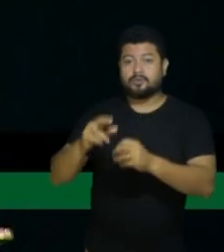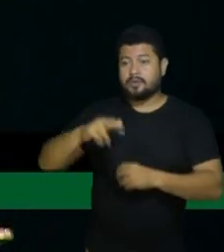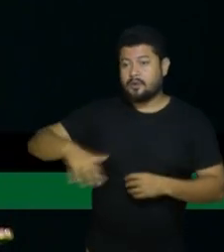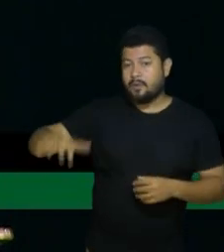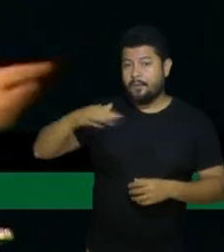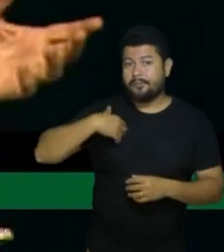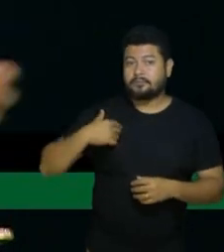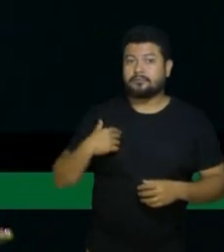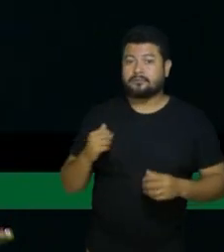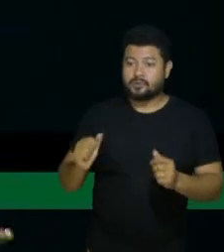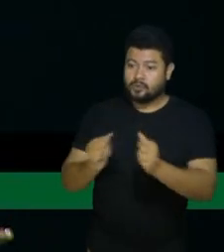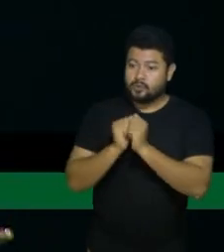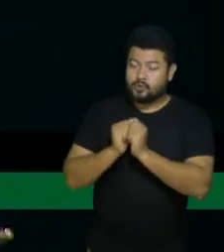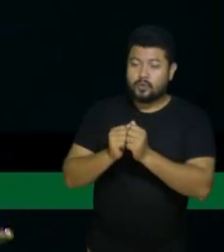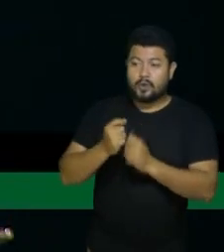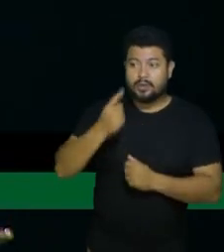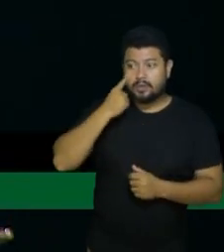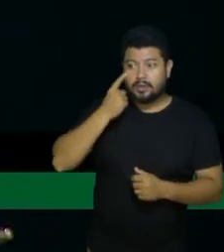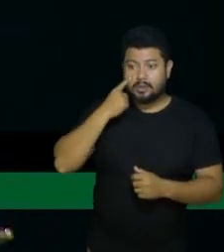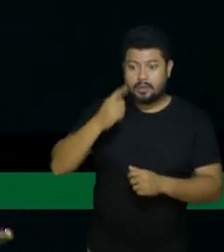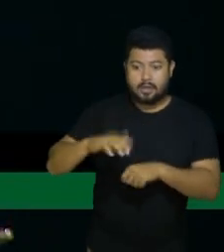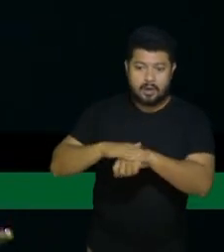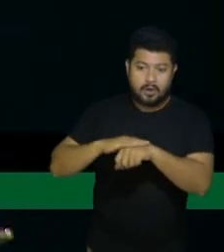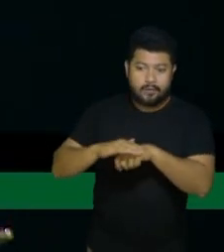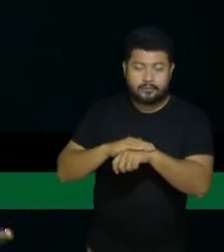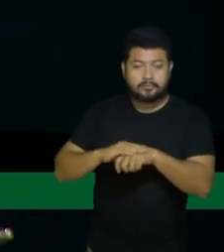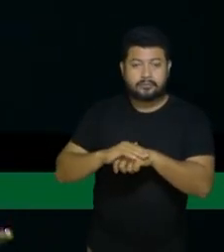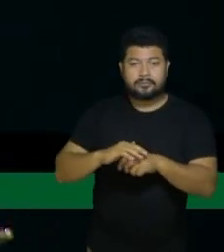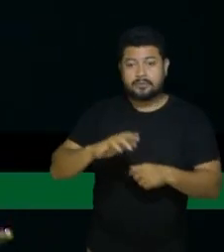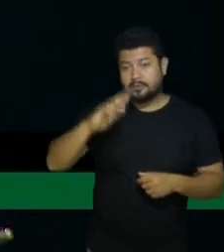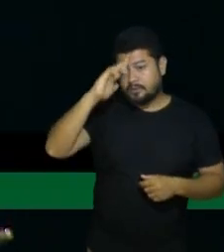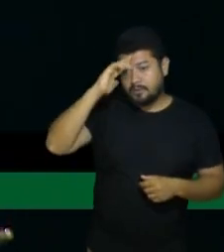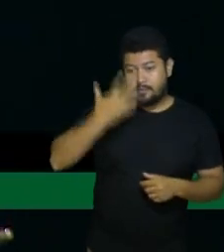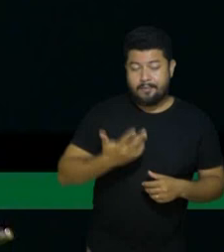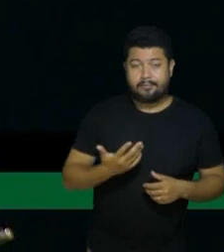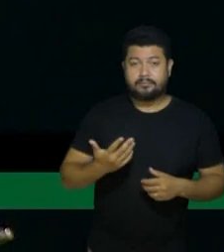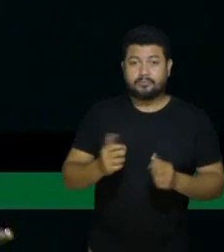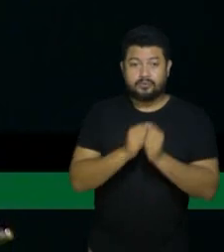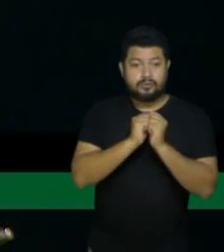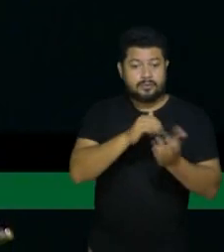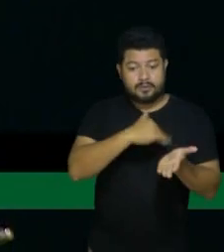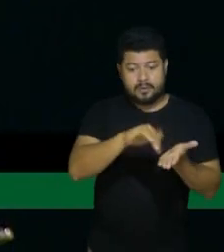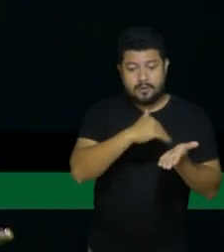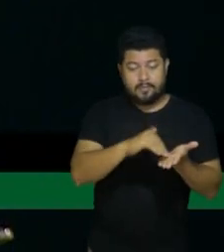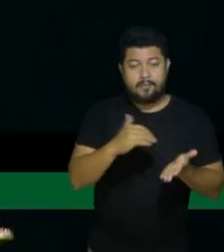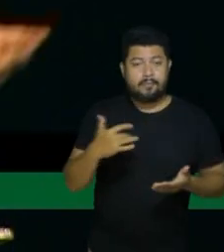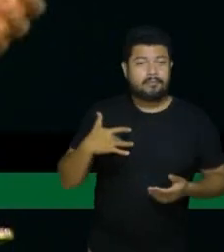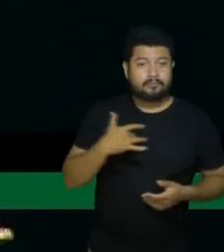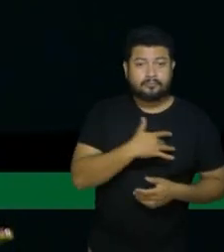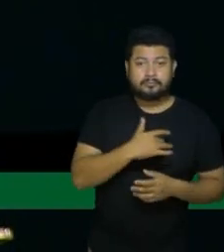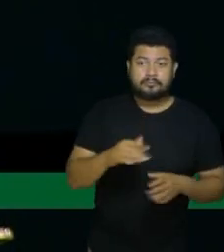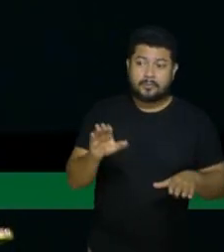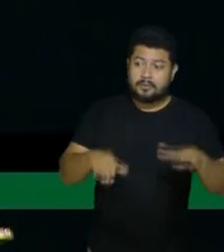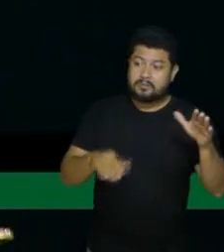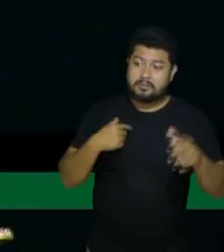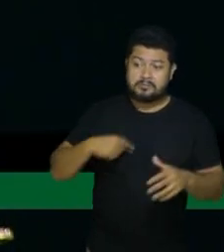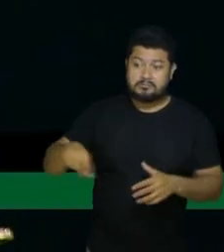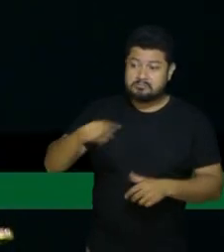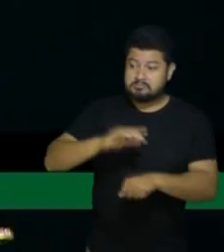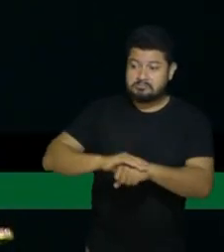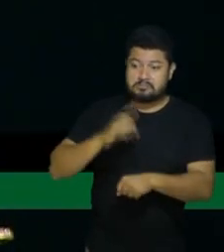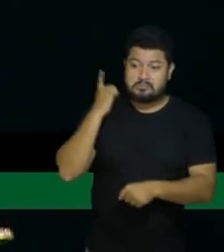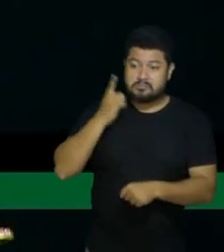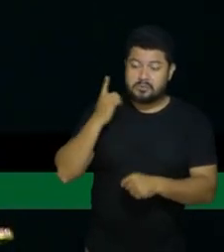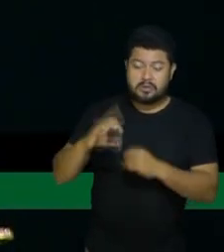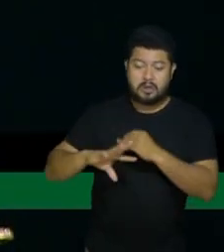irmanar e ver uma solução com a Secretaria de Saúde e nós mesmos através de emendas eventualmente pra gente